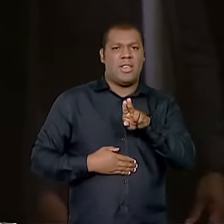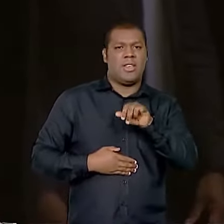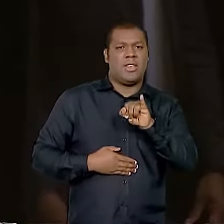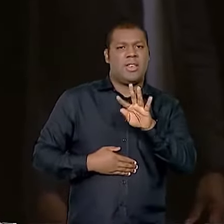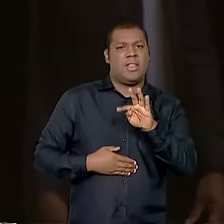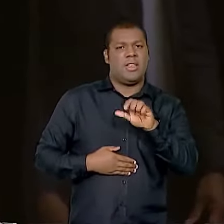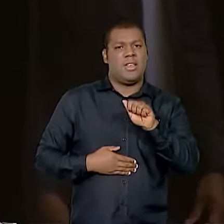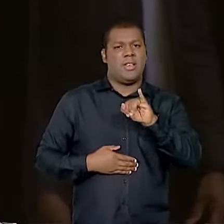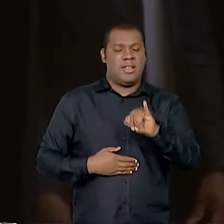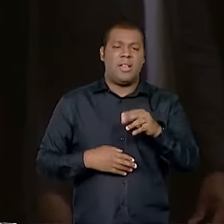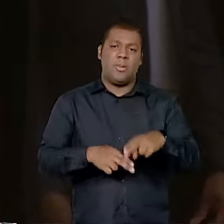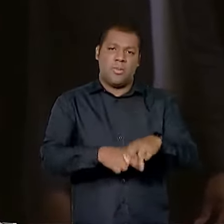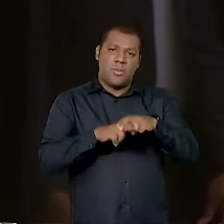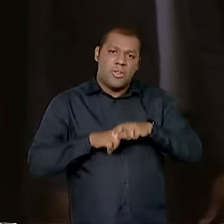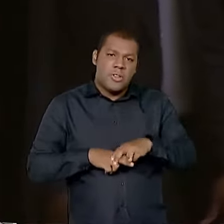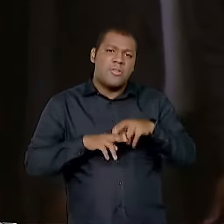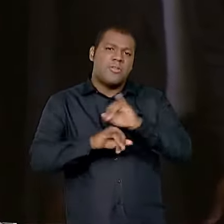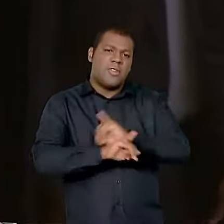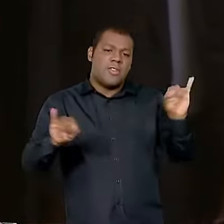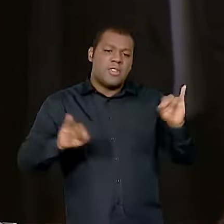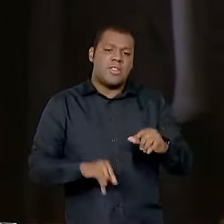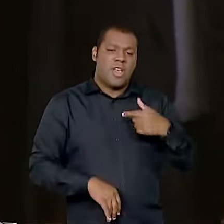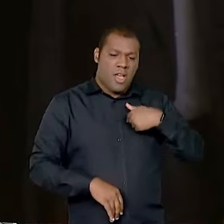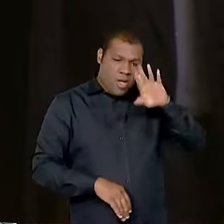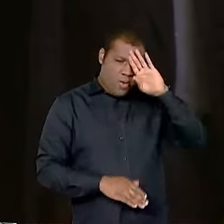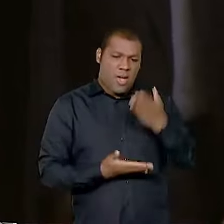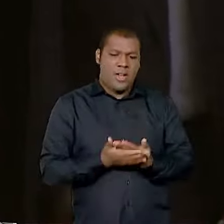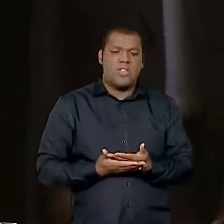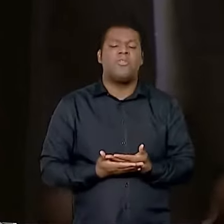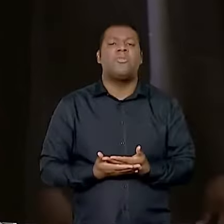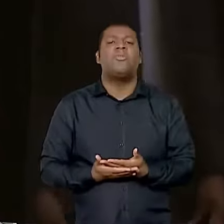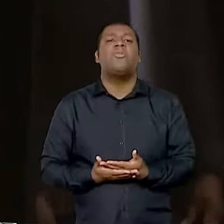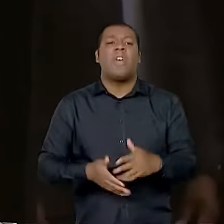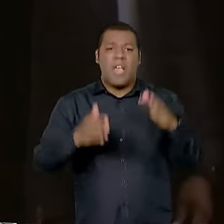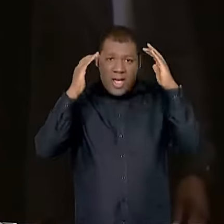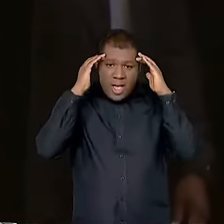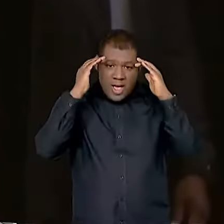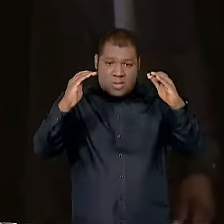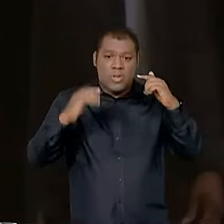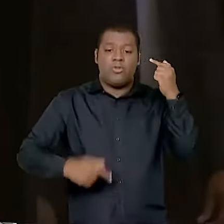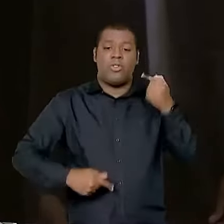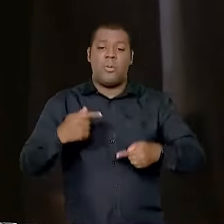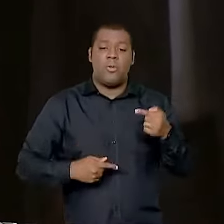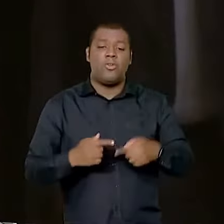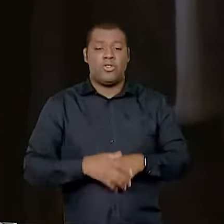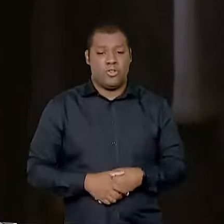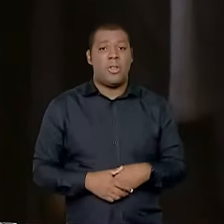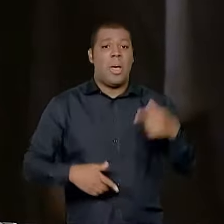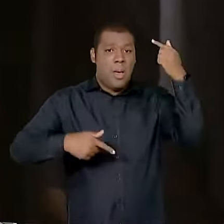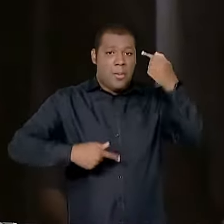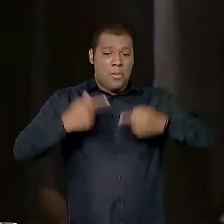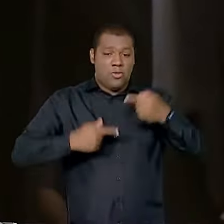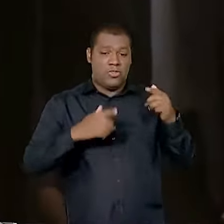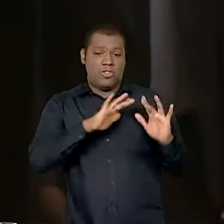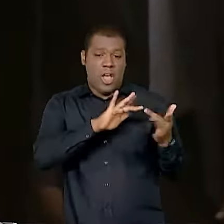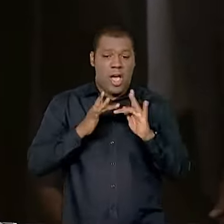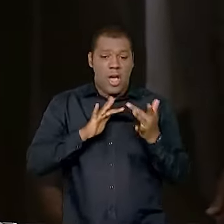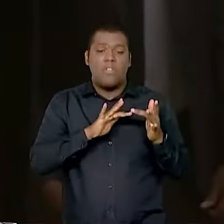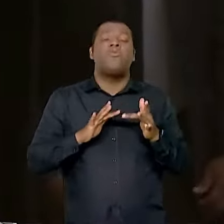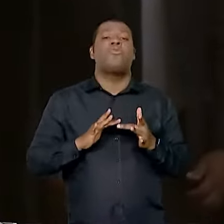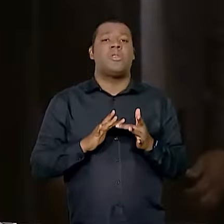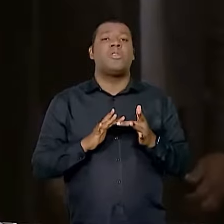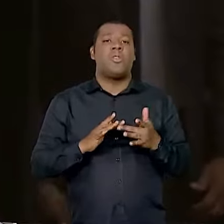mensagem de fato, dizer da minha crença e do meu respeito pela política, que é o instrumento próprio que nós temos para